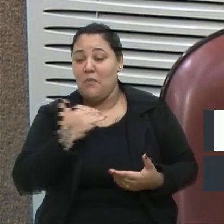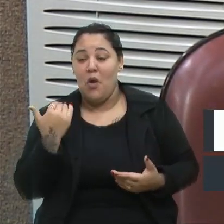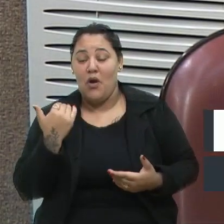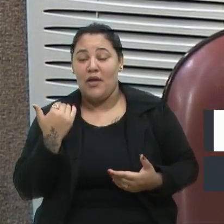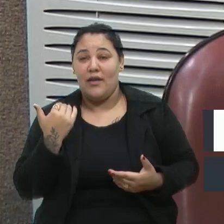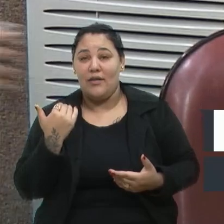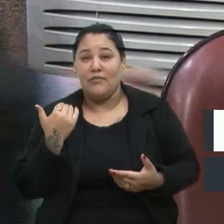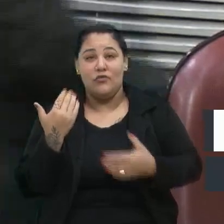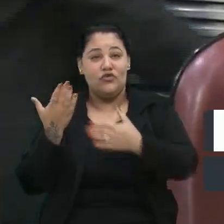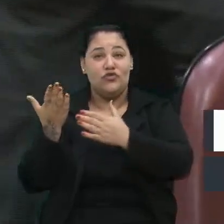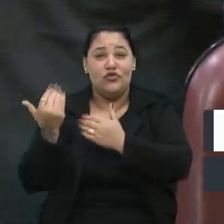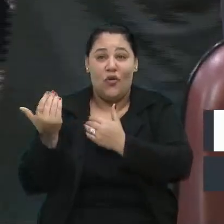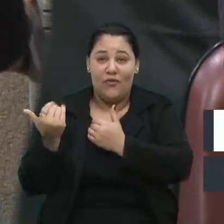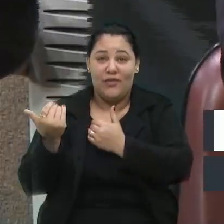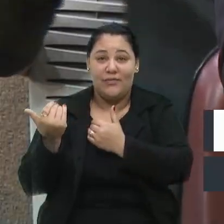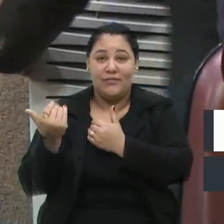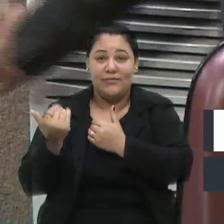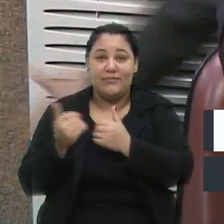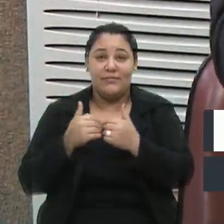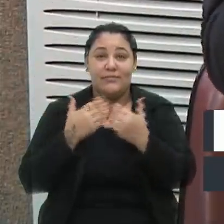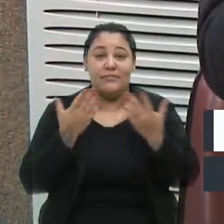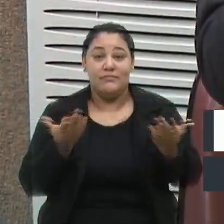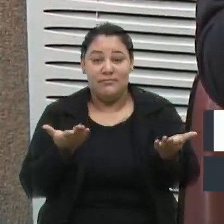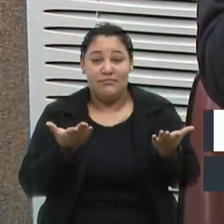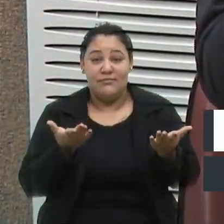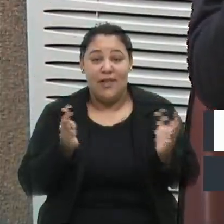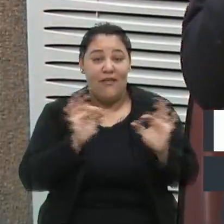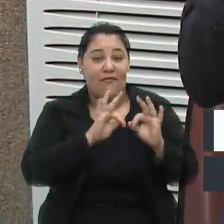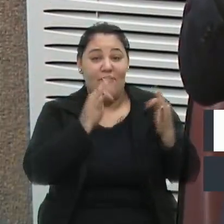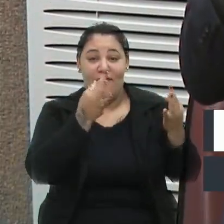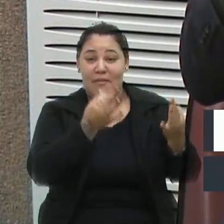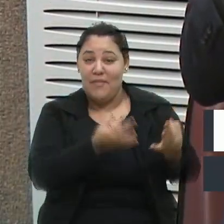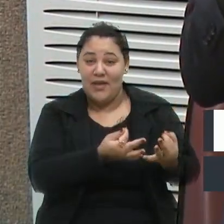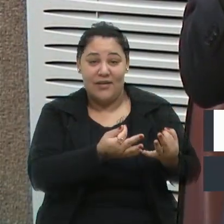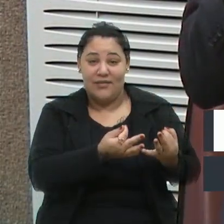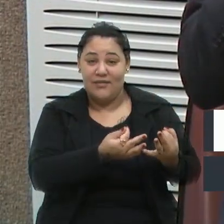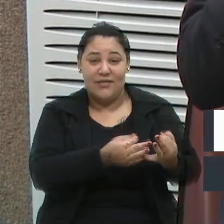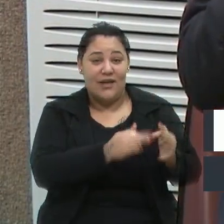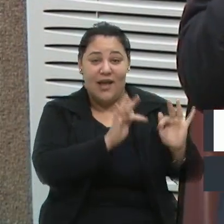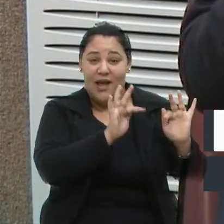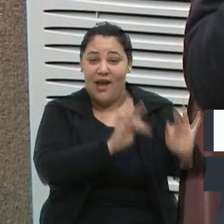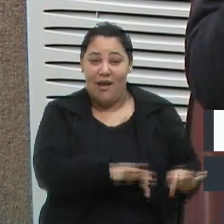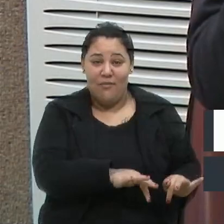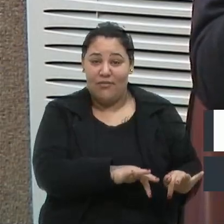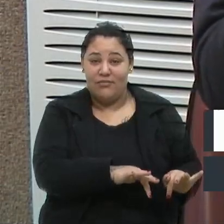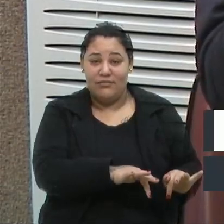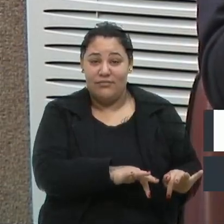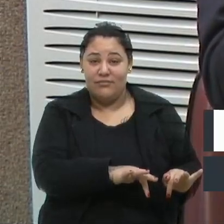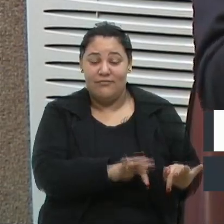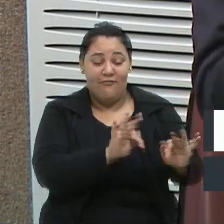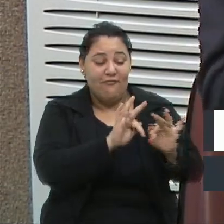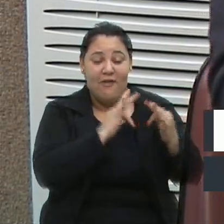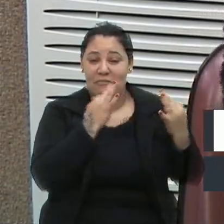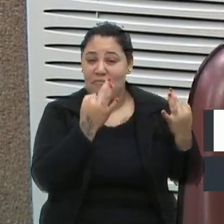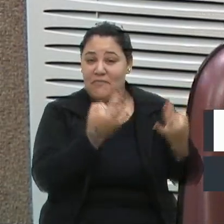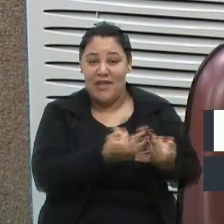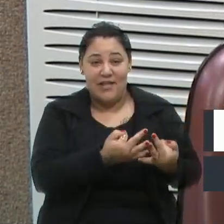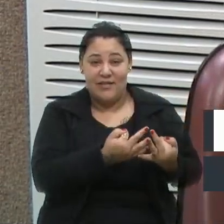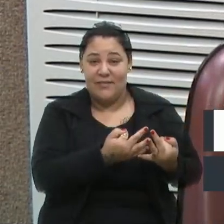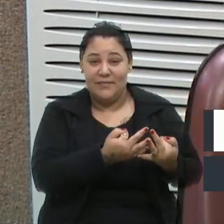adolescentes, enfim, famílias destroçadas. Famílias que